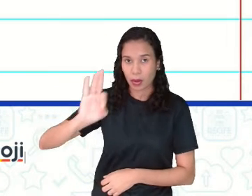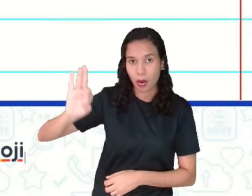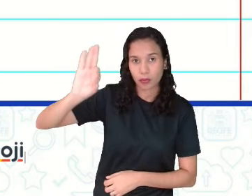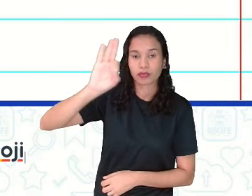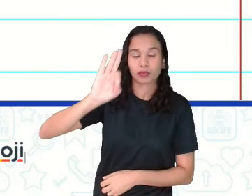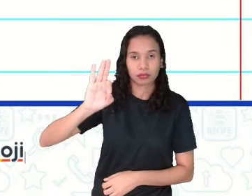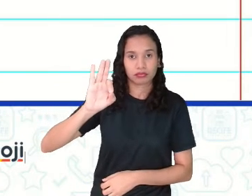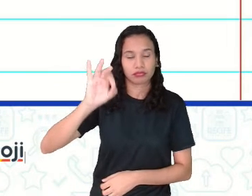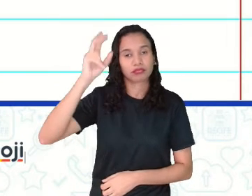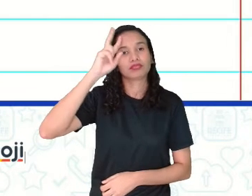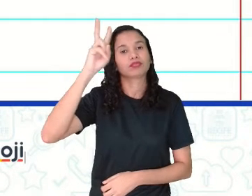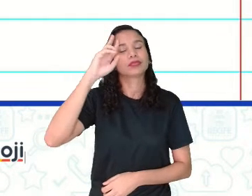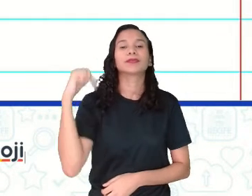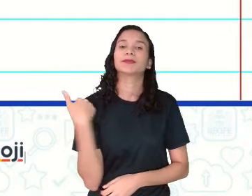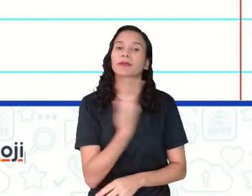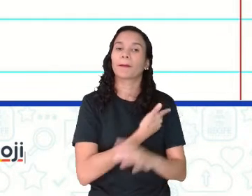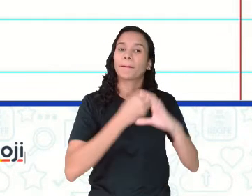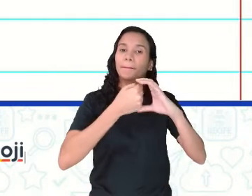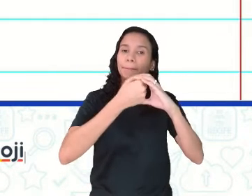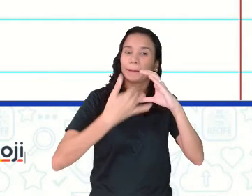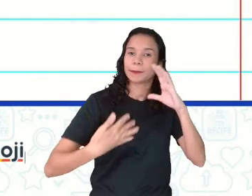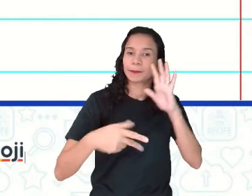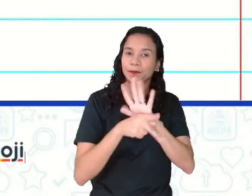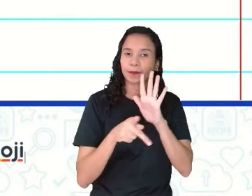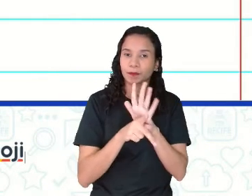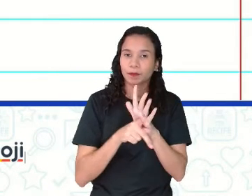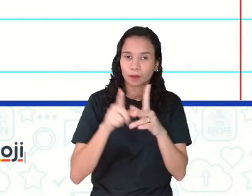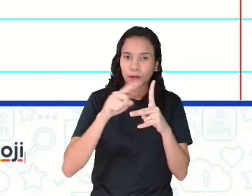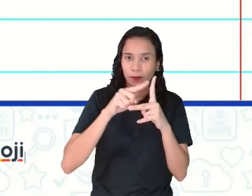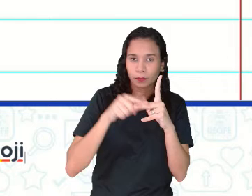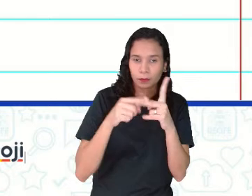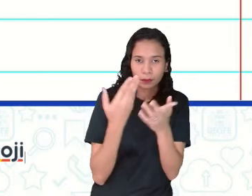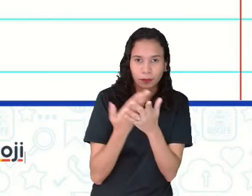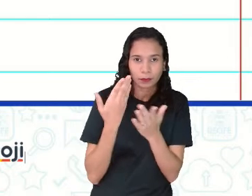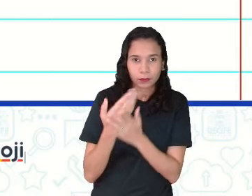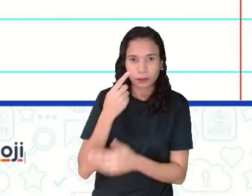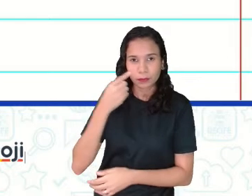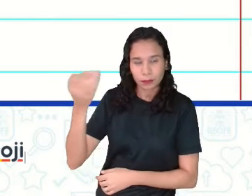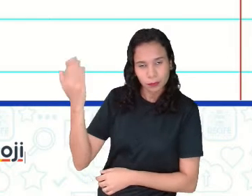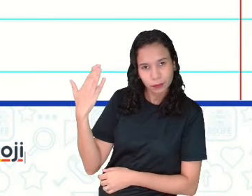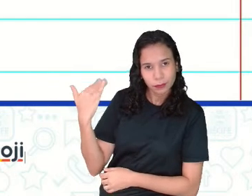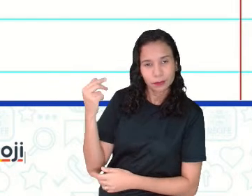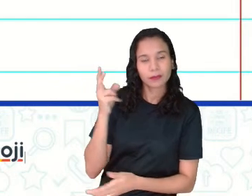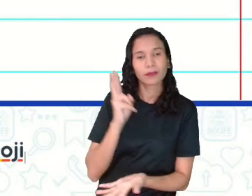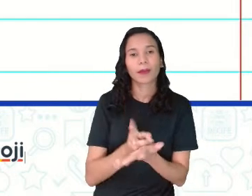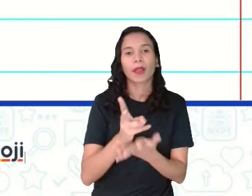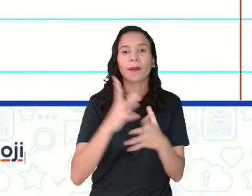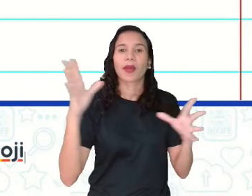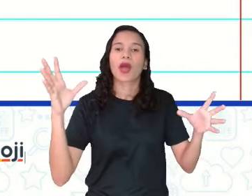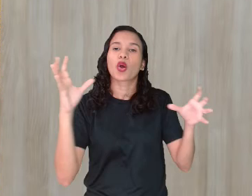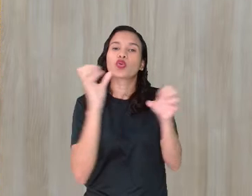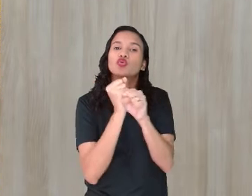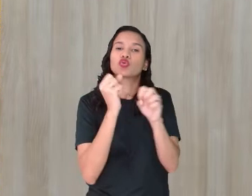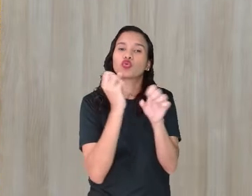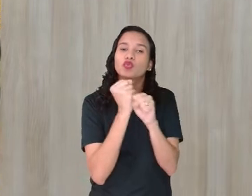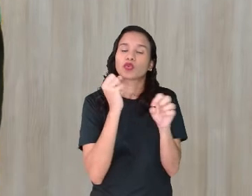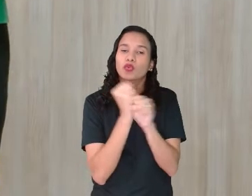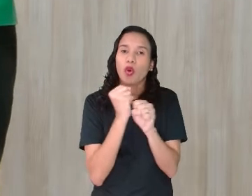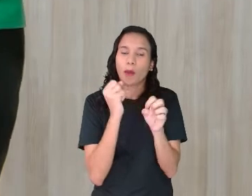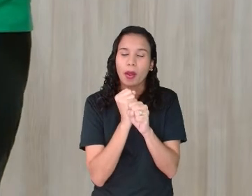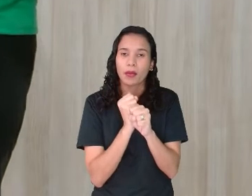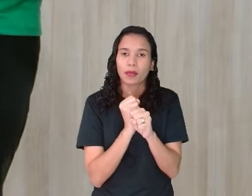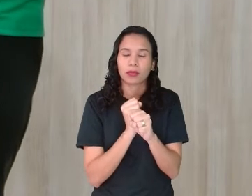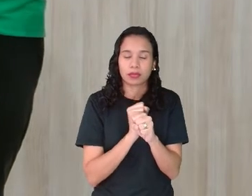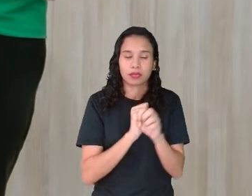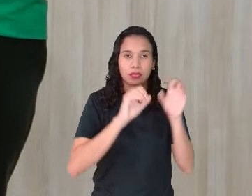180 graus. Lembra que a gente classificou lá os ângulos, né, na aula passada? Então, se você soma os 3 ângulos aí de um triângulo,